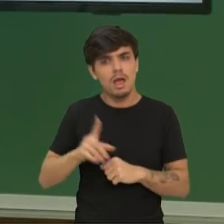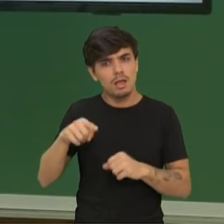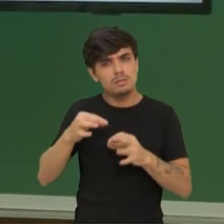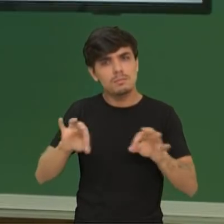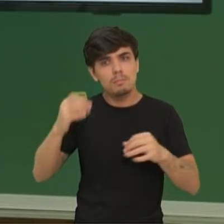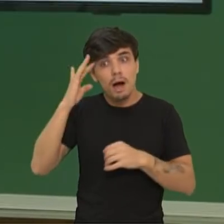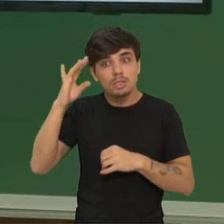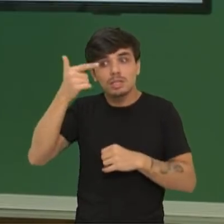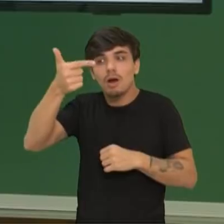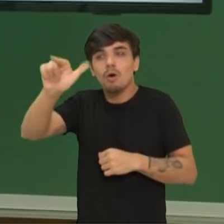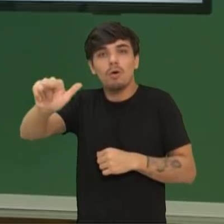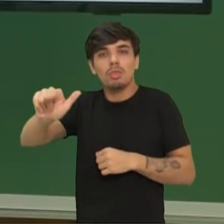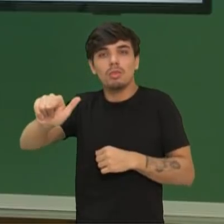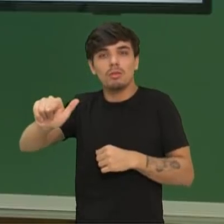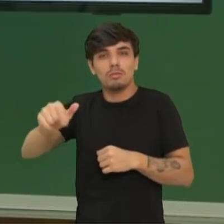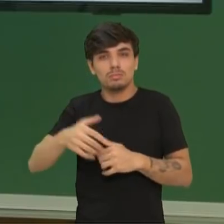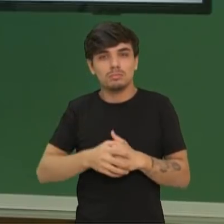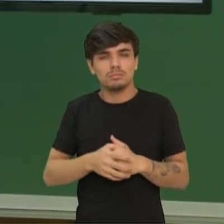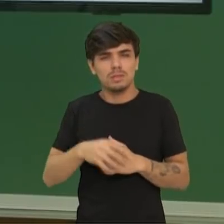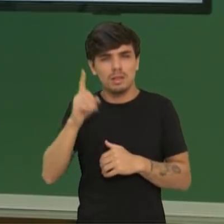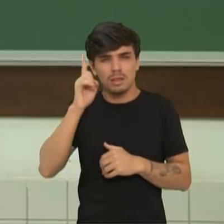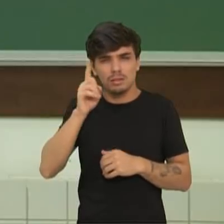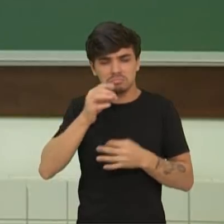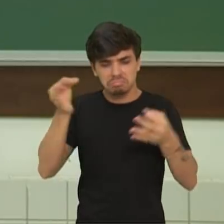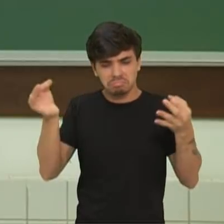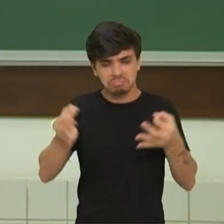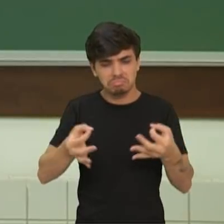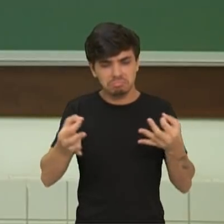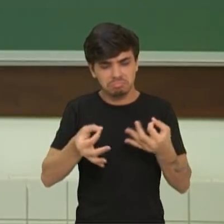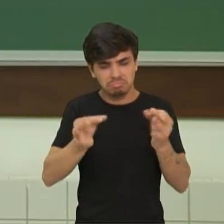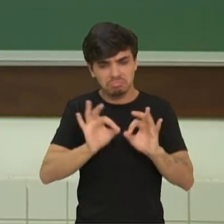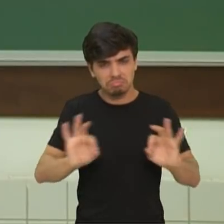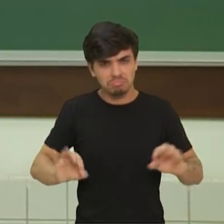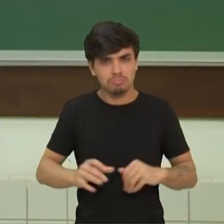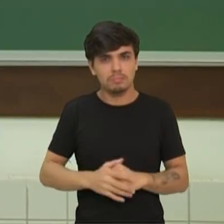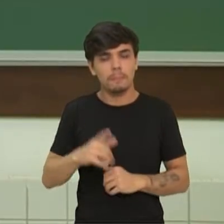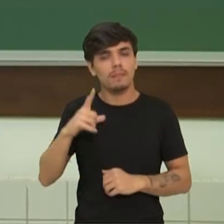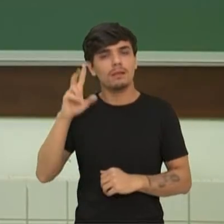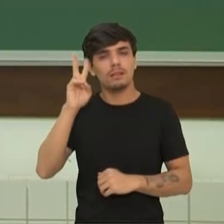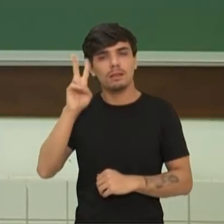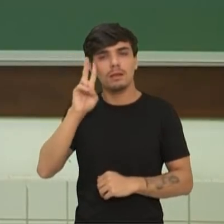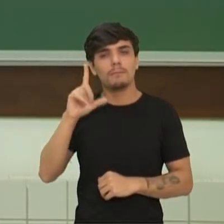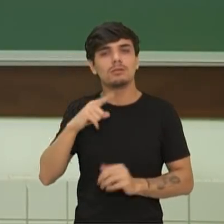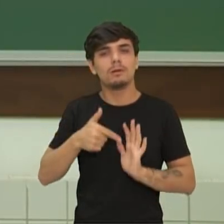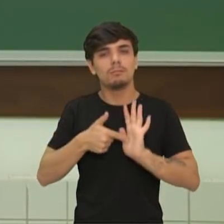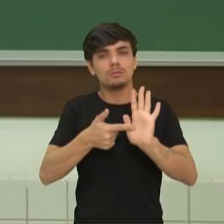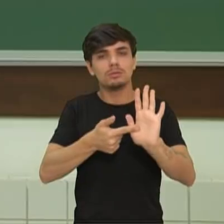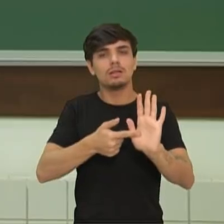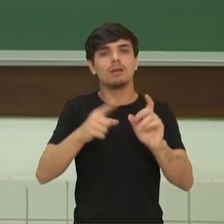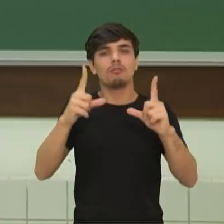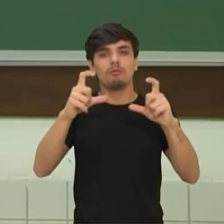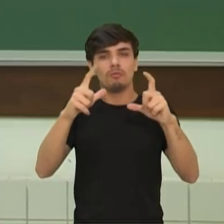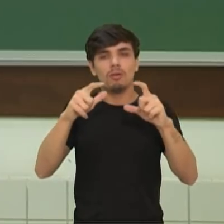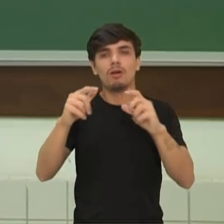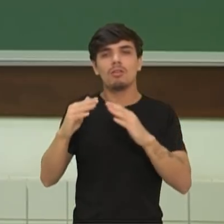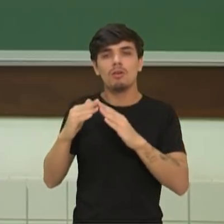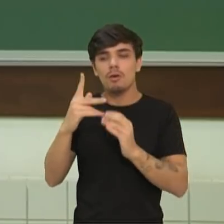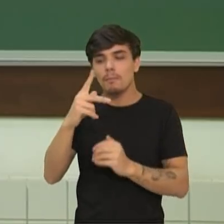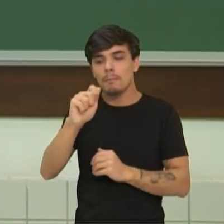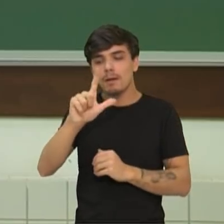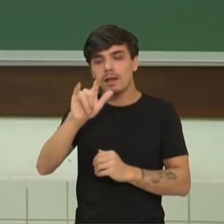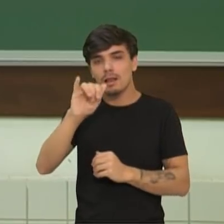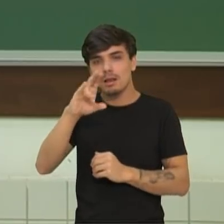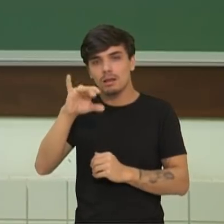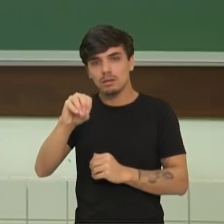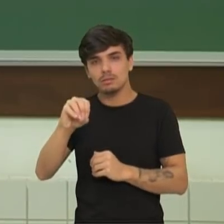outros, né? Olha o luxo. Lembra que a professora trouxe as fotos do Palácio de Versalhes? Que tinham monumentos de ouro,